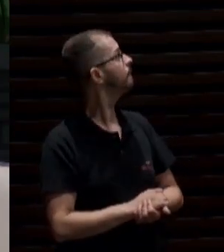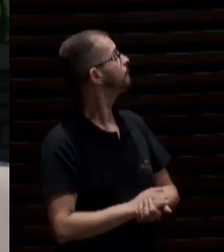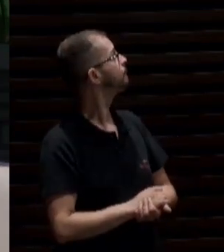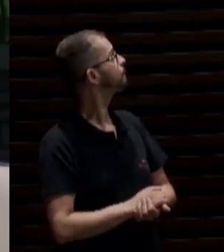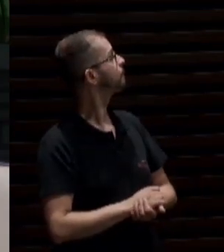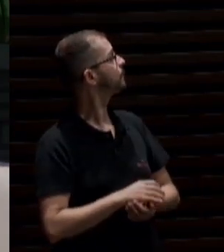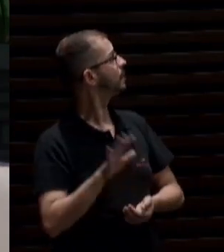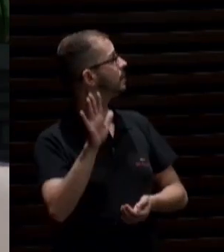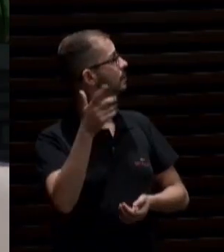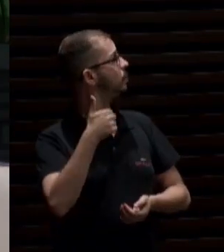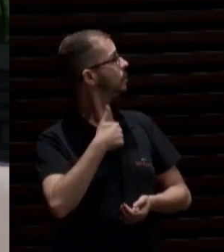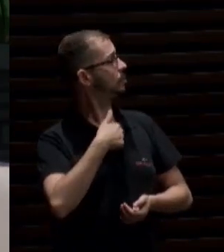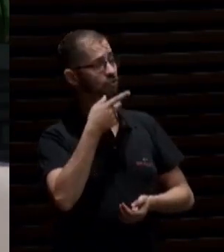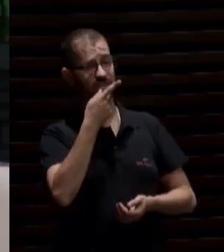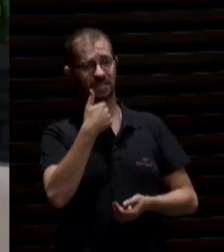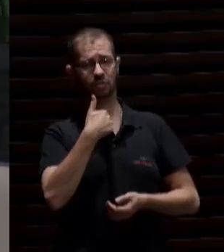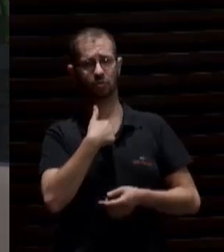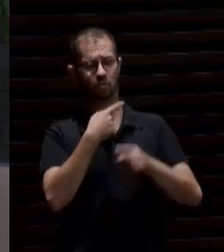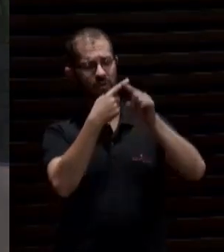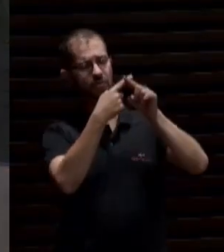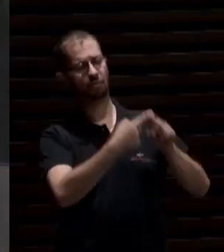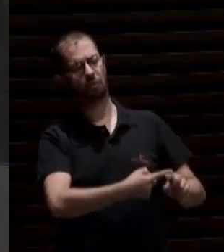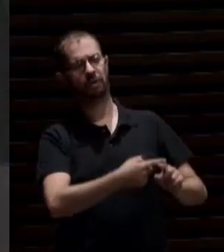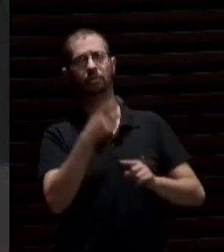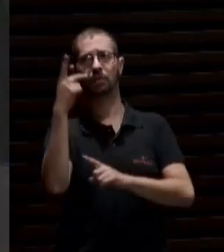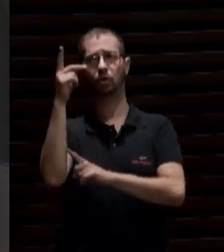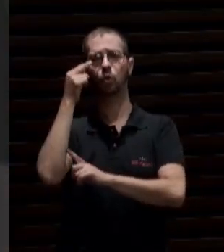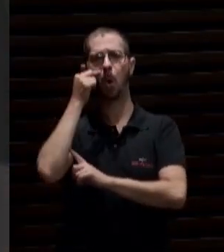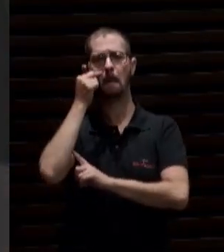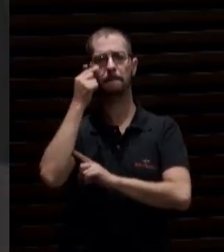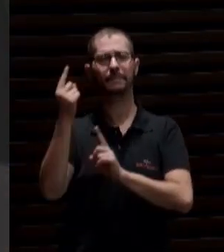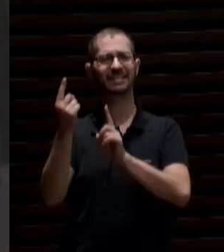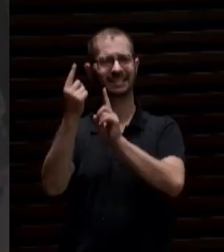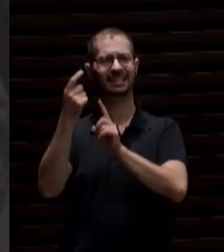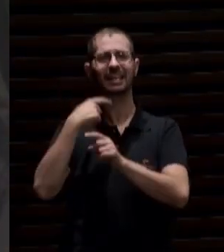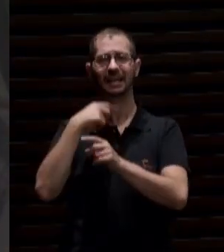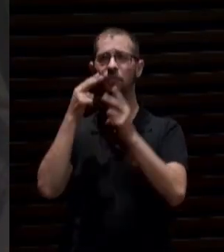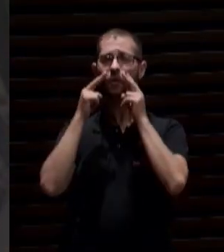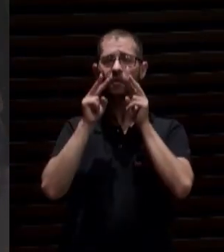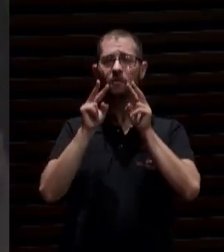Então eu disse, estou excluído da tua presença. Será que tornarei a ver o teu santo